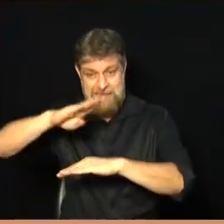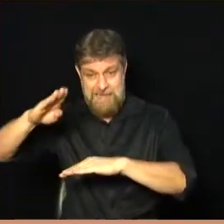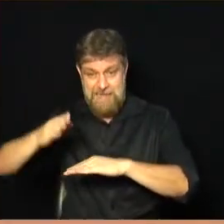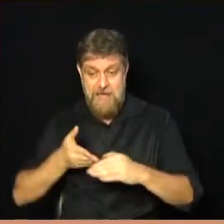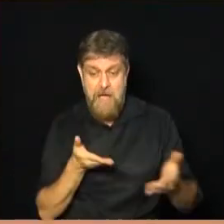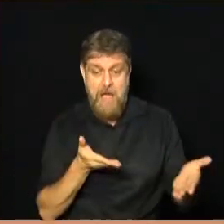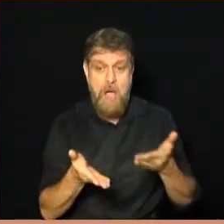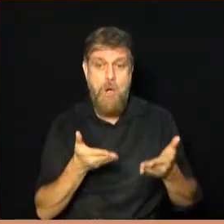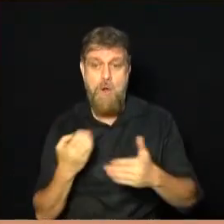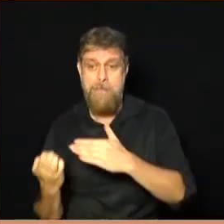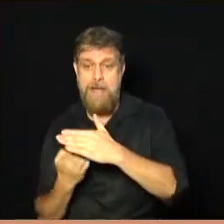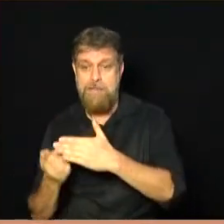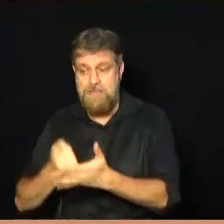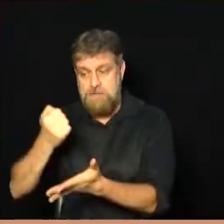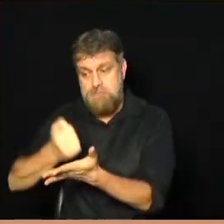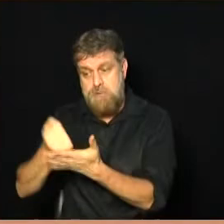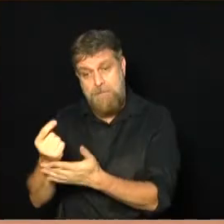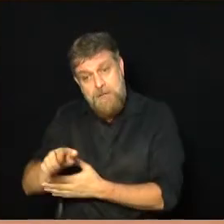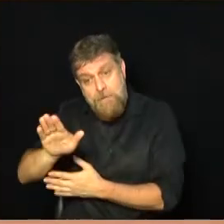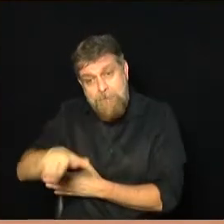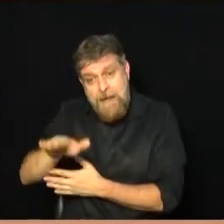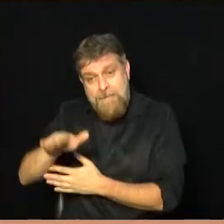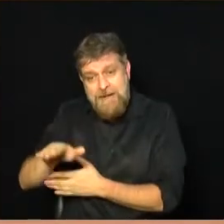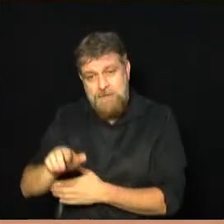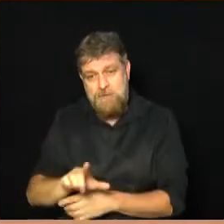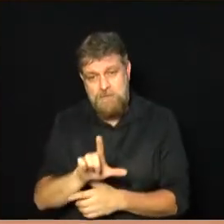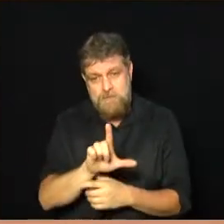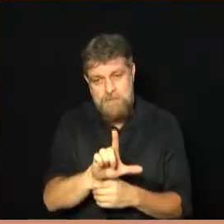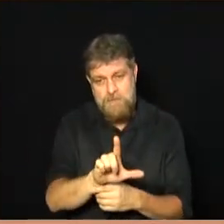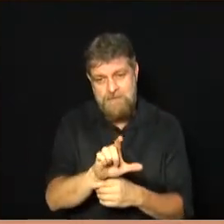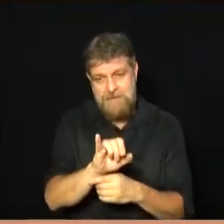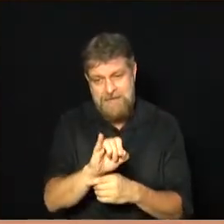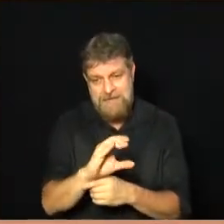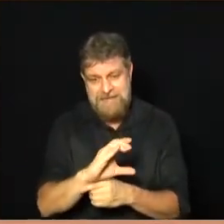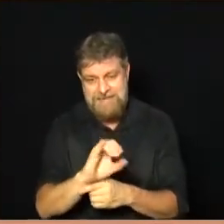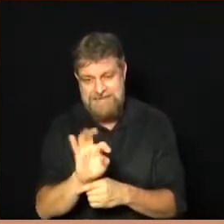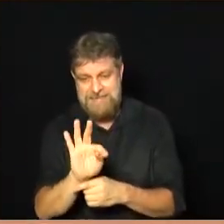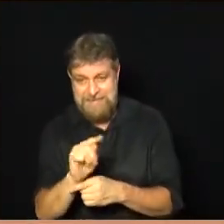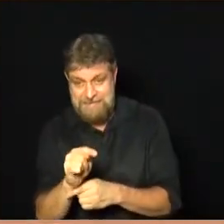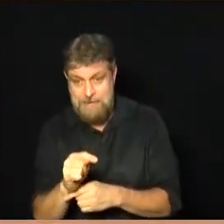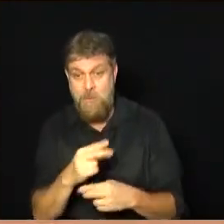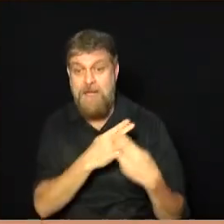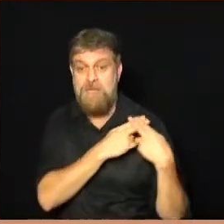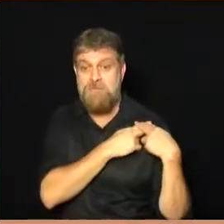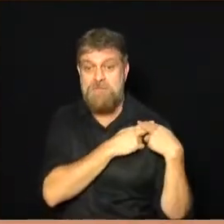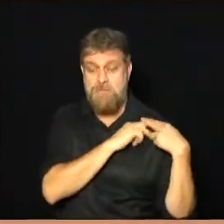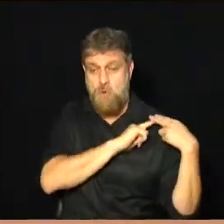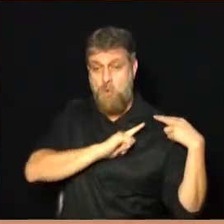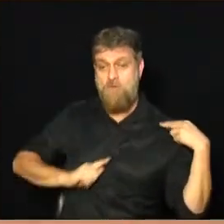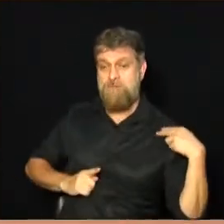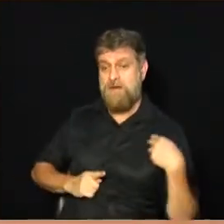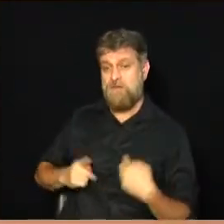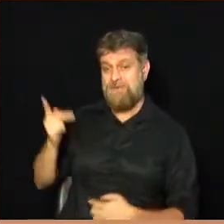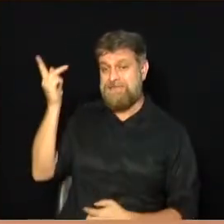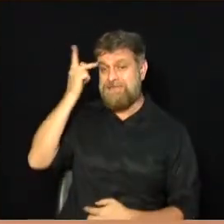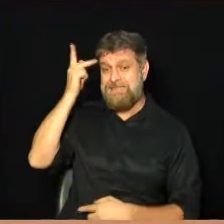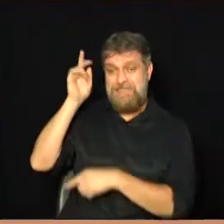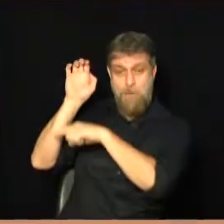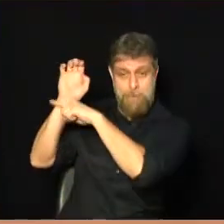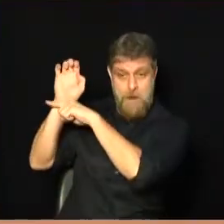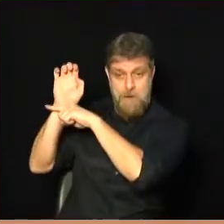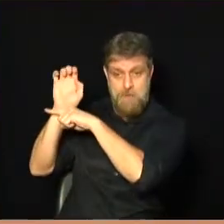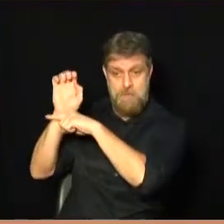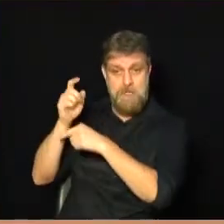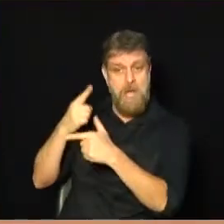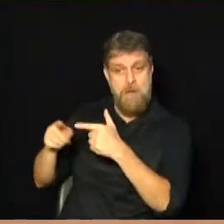licitatório. E se isso realmente for o que o Estado vai fazer, porque esse é um problema do Estado, não é nosso,